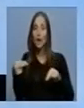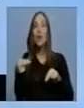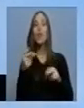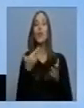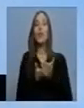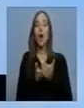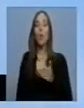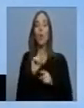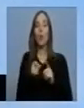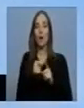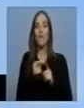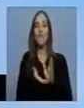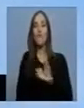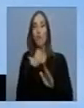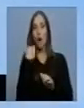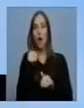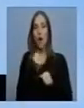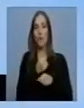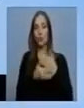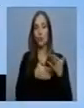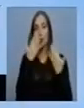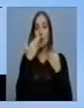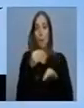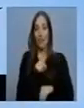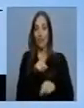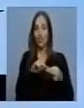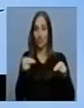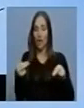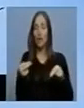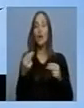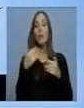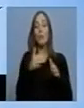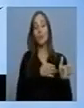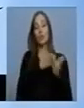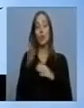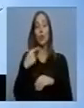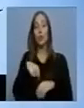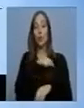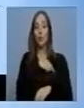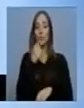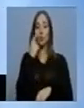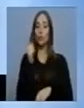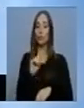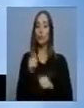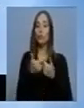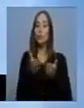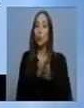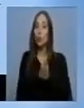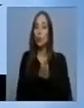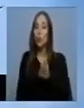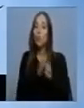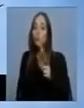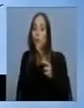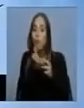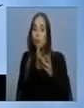que retira a função normal deste ano no entanto nós também não conhecemos todas as funções do gênio portanto não